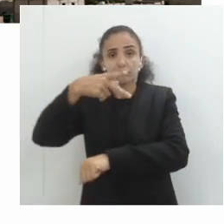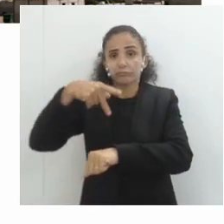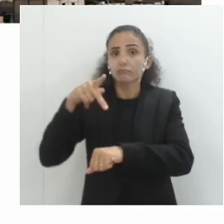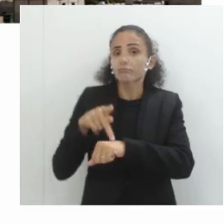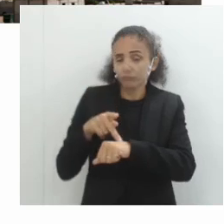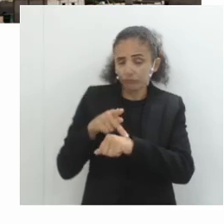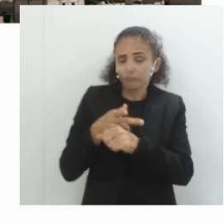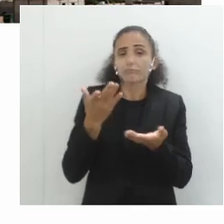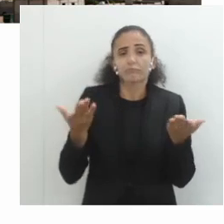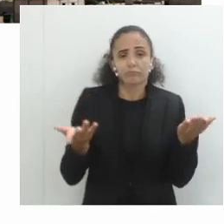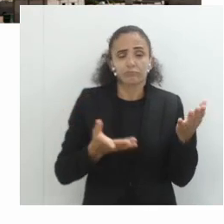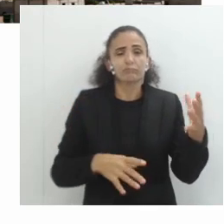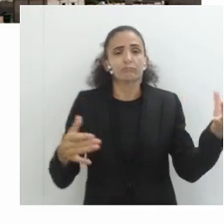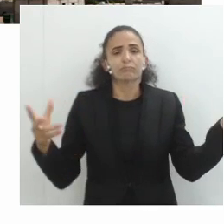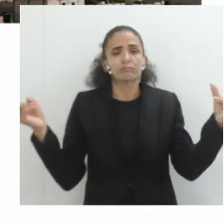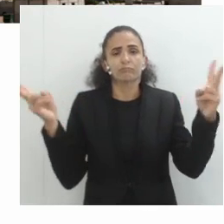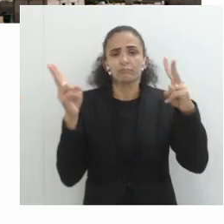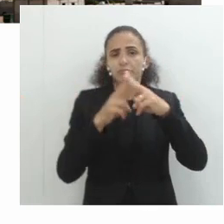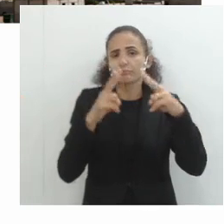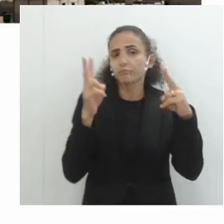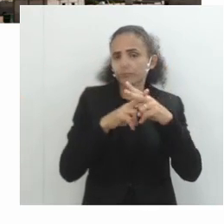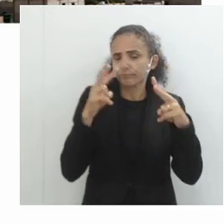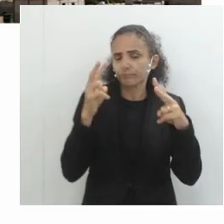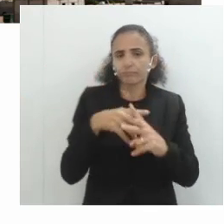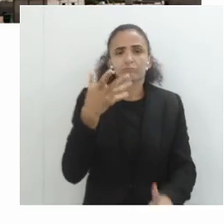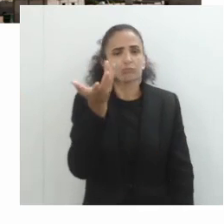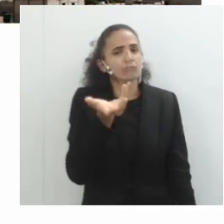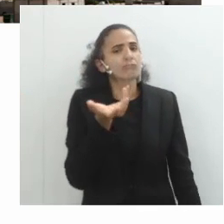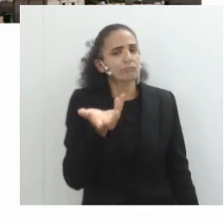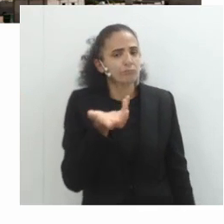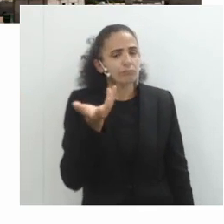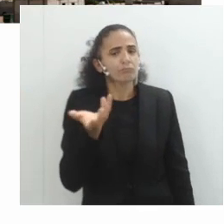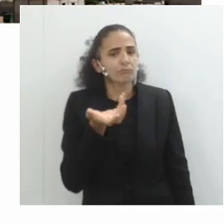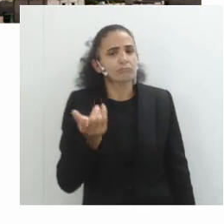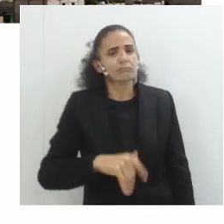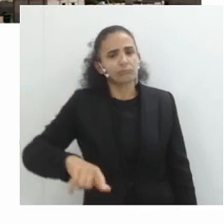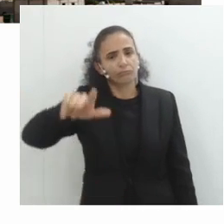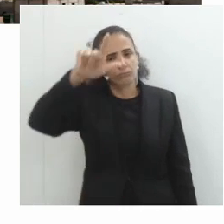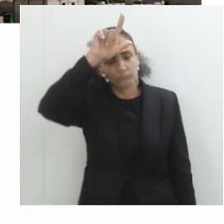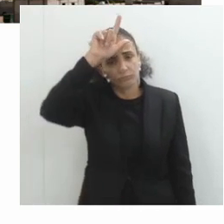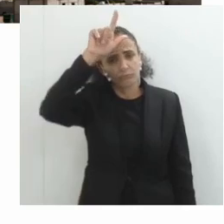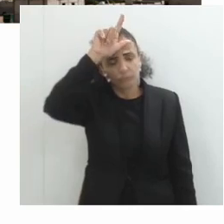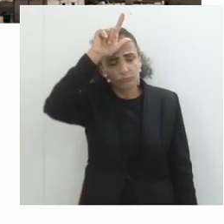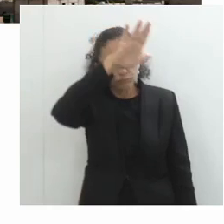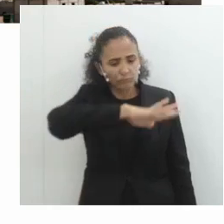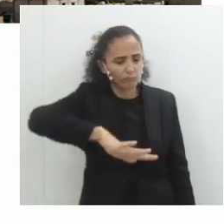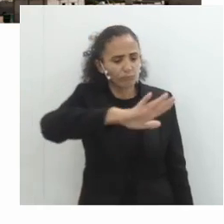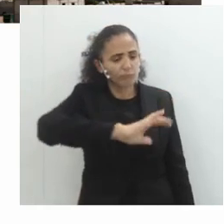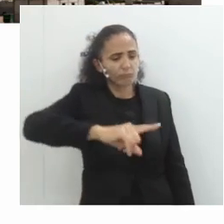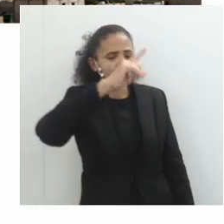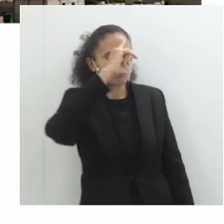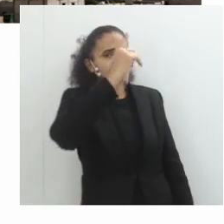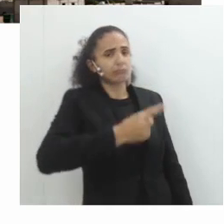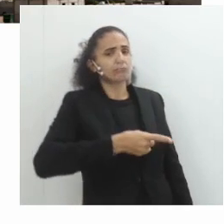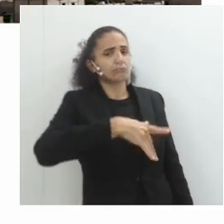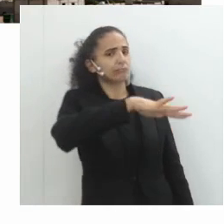essa questão, essa guerra é busca pela liderança civil, pelo controle do seu